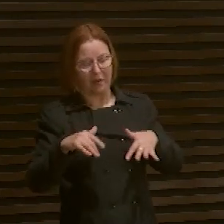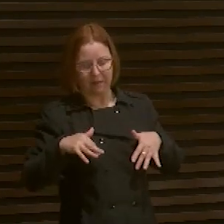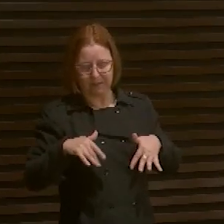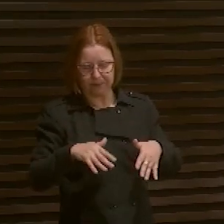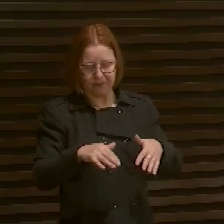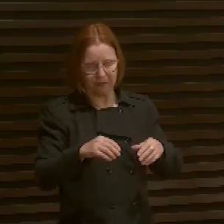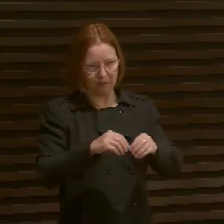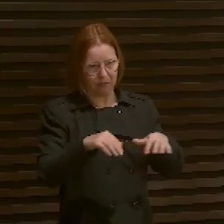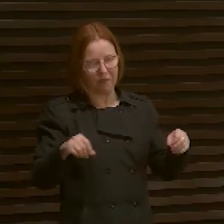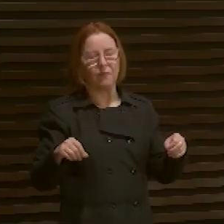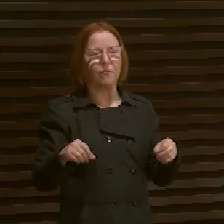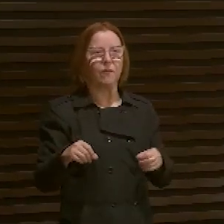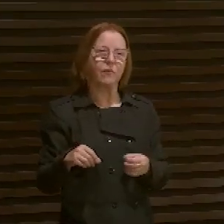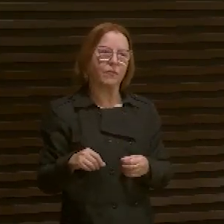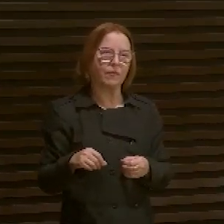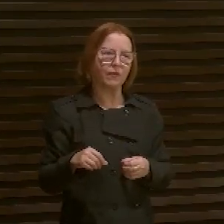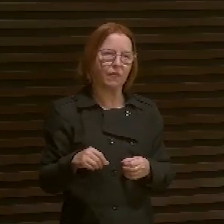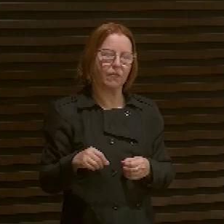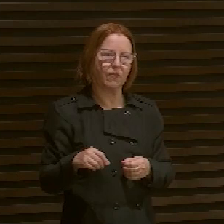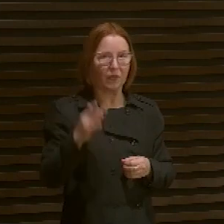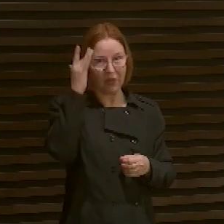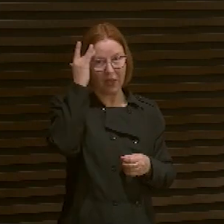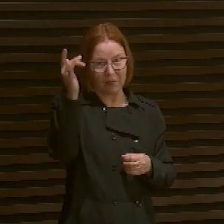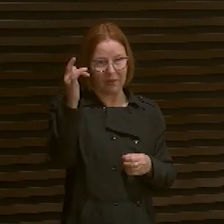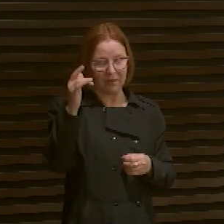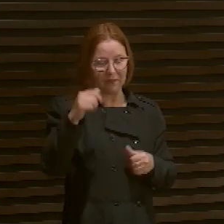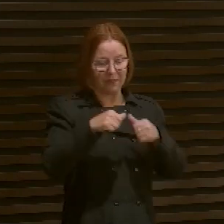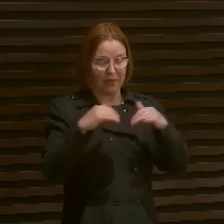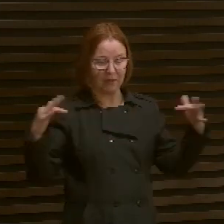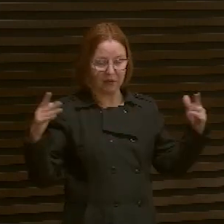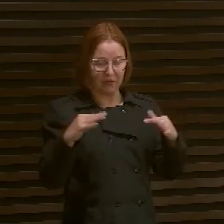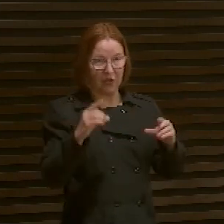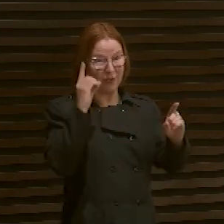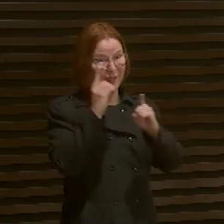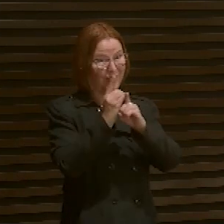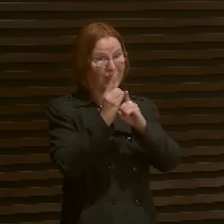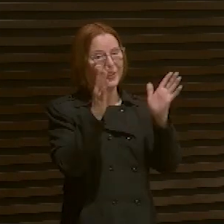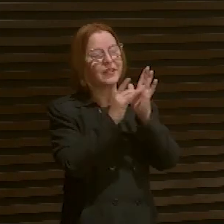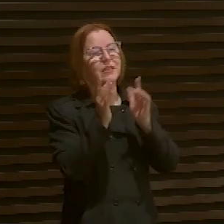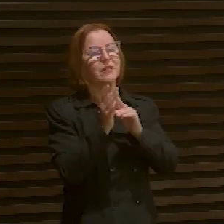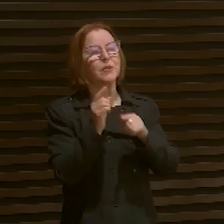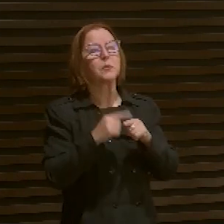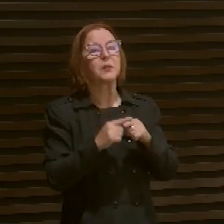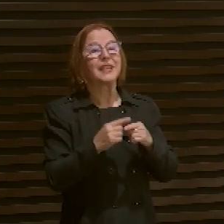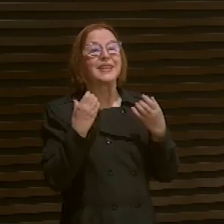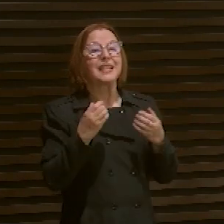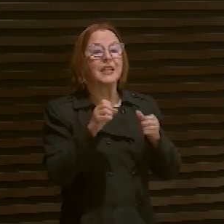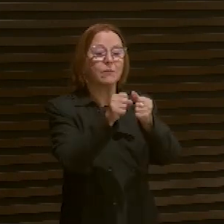E no outro dia, essa multidão encontrou Jesus. E sabe o que eles queriam? Pão.